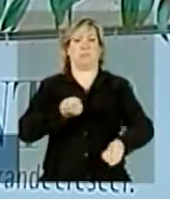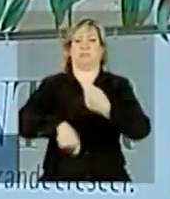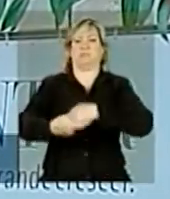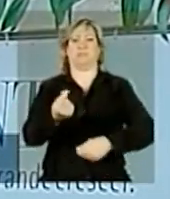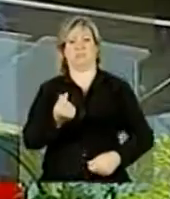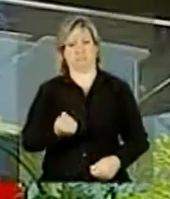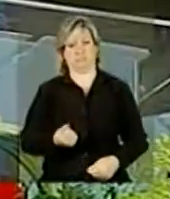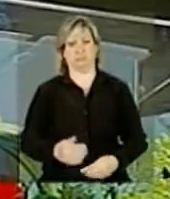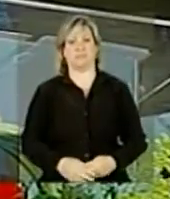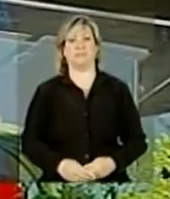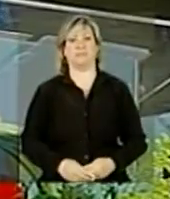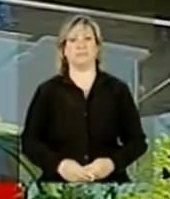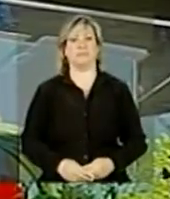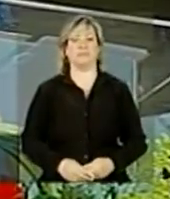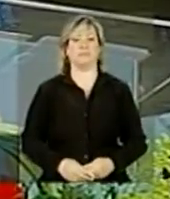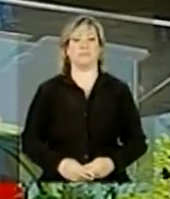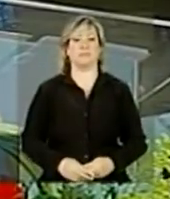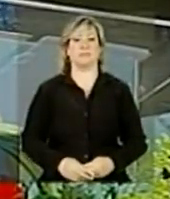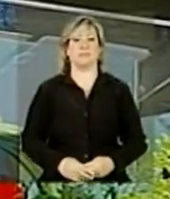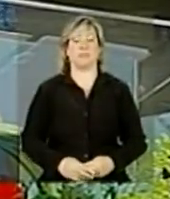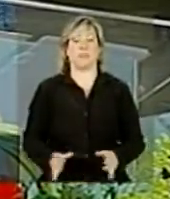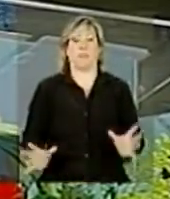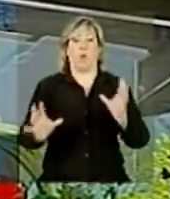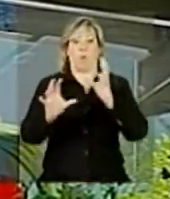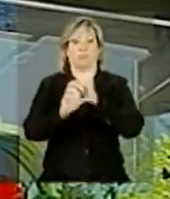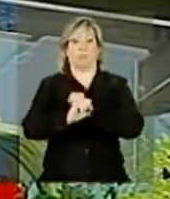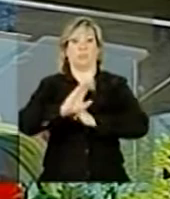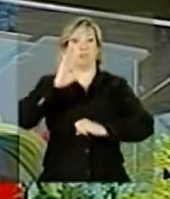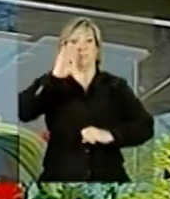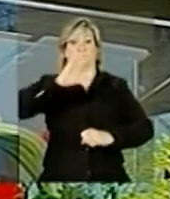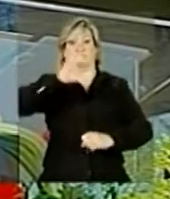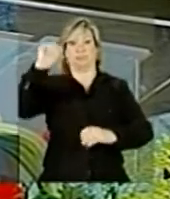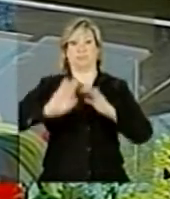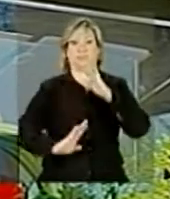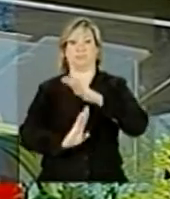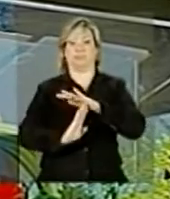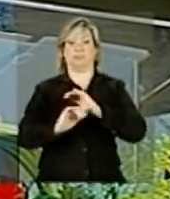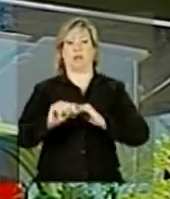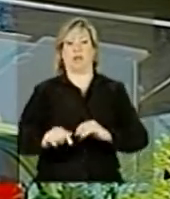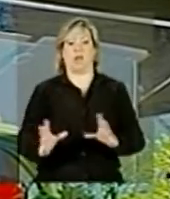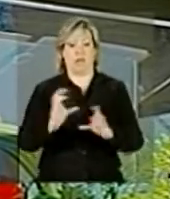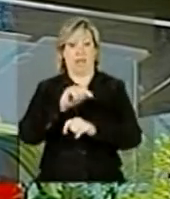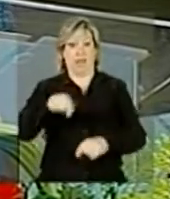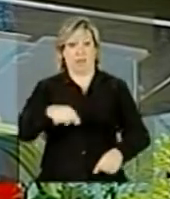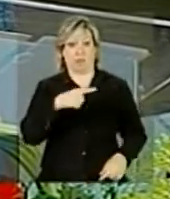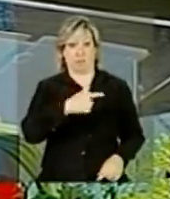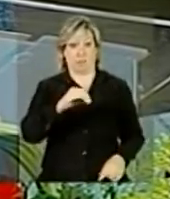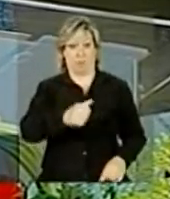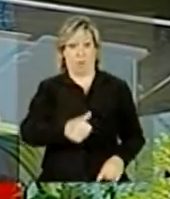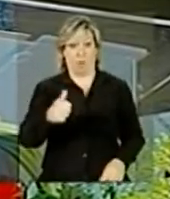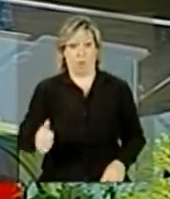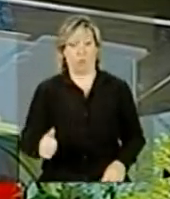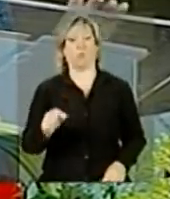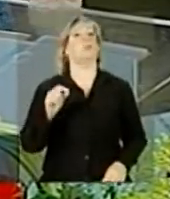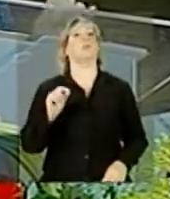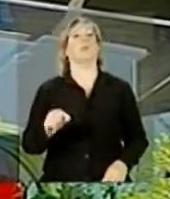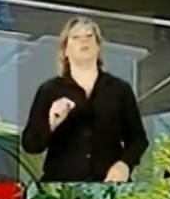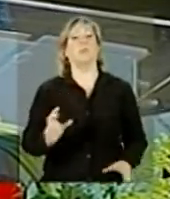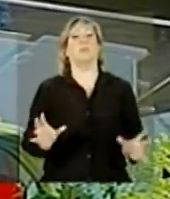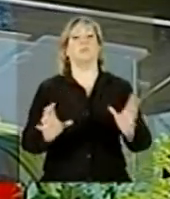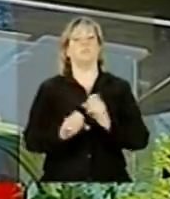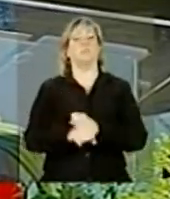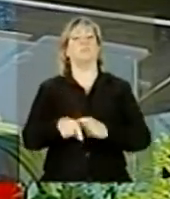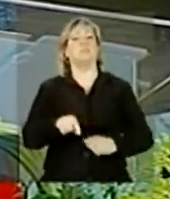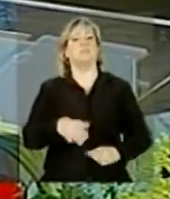de renda. O volume recorde de recursos deste ano faz